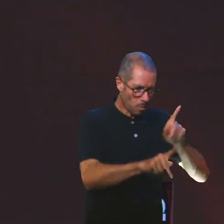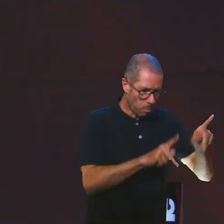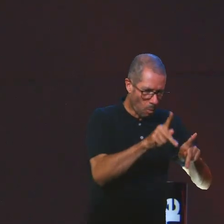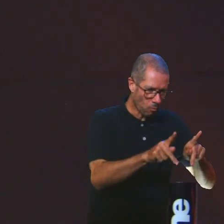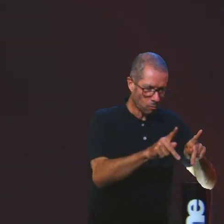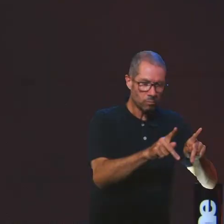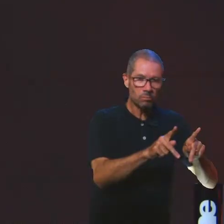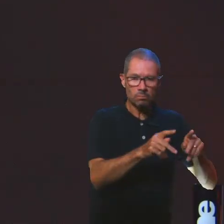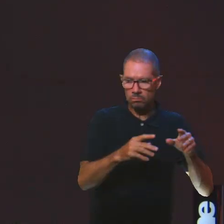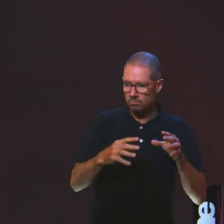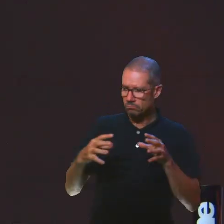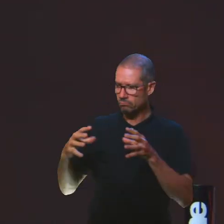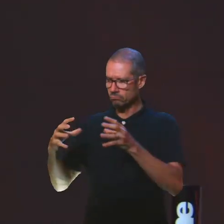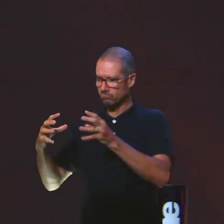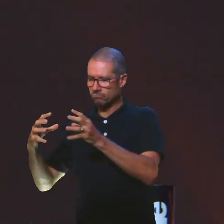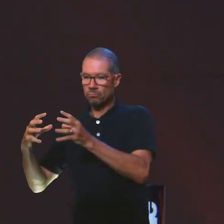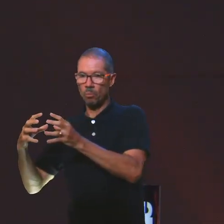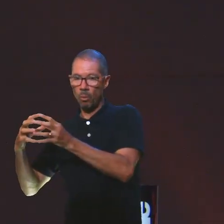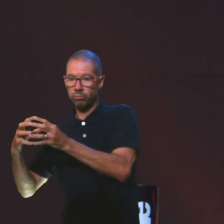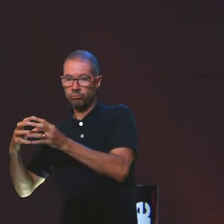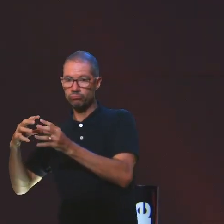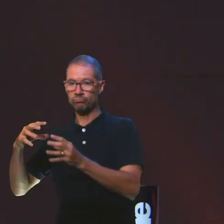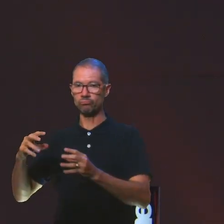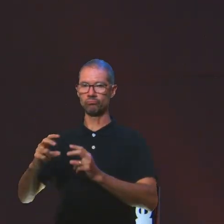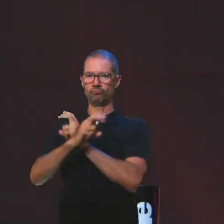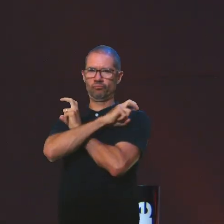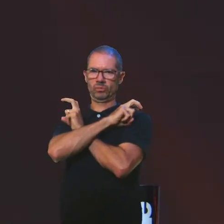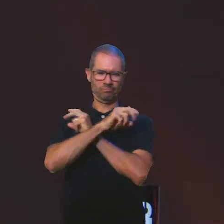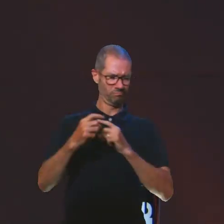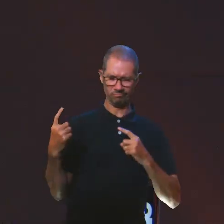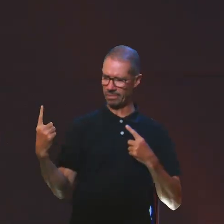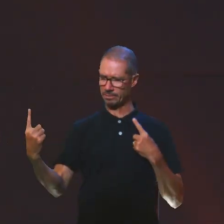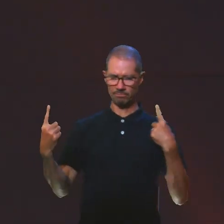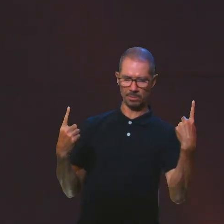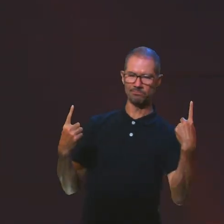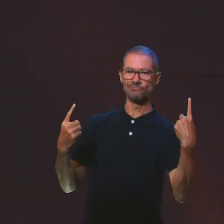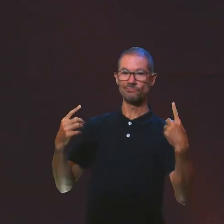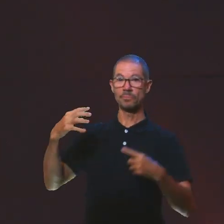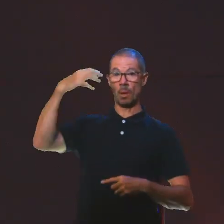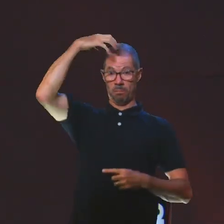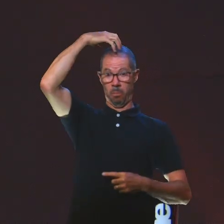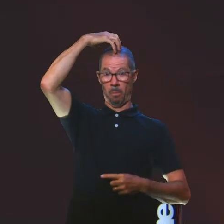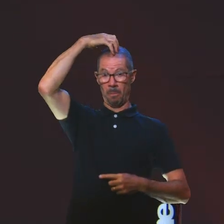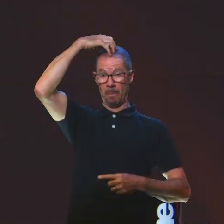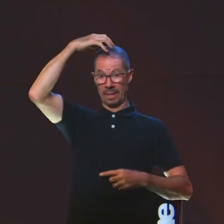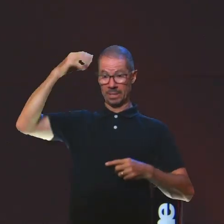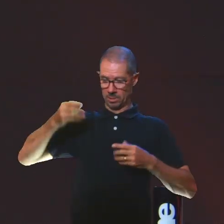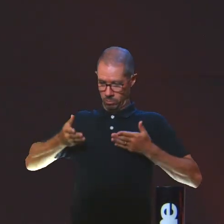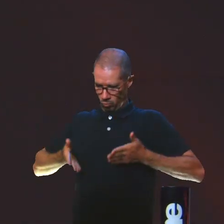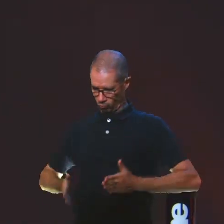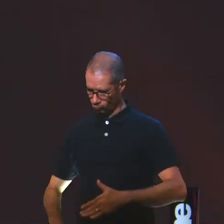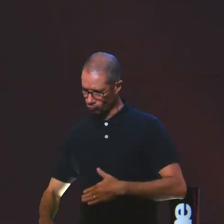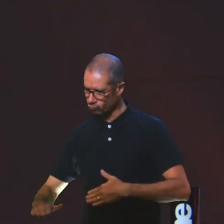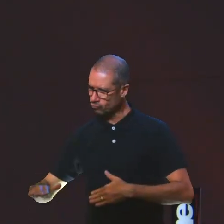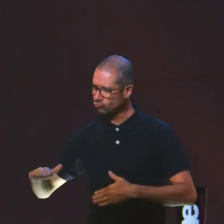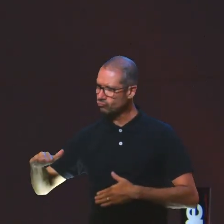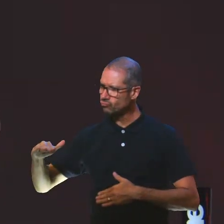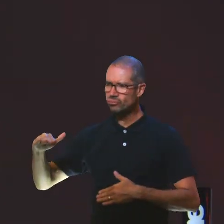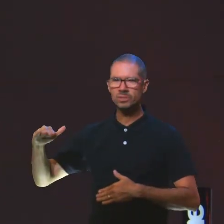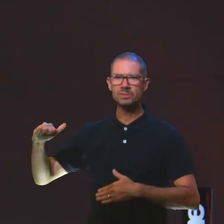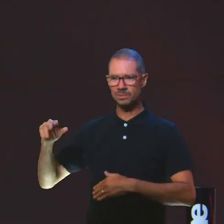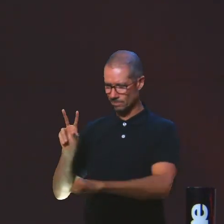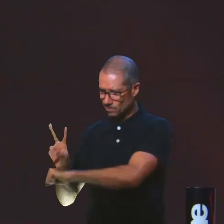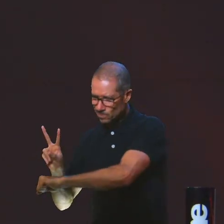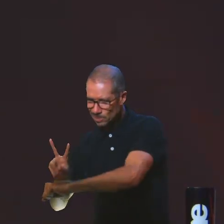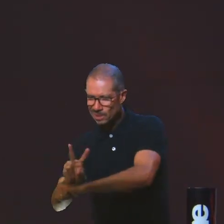nem mais ao Egito. Príncipe do Egito, criado como príncipe, depois,